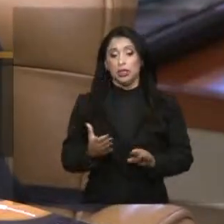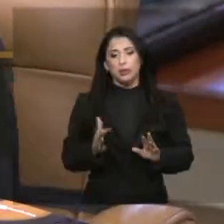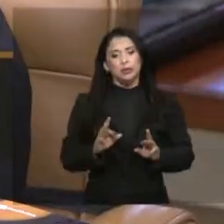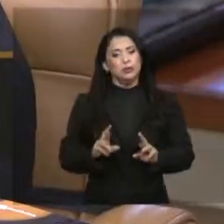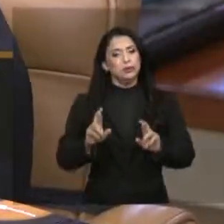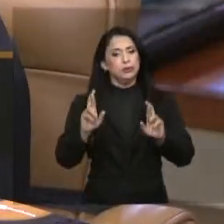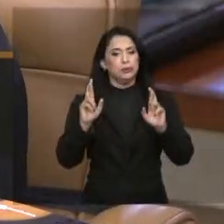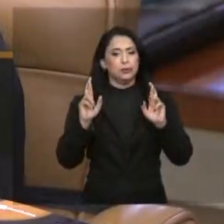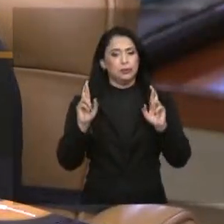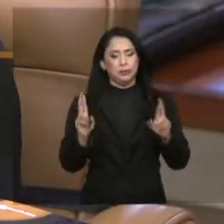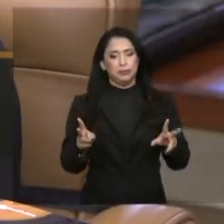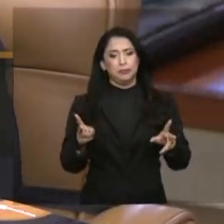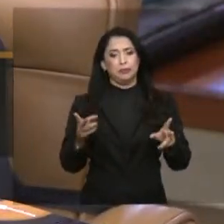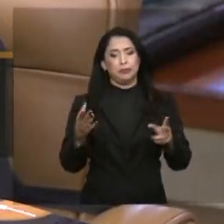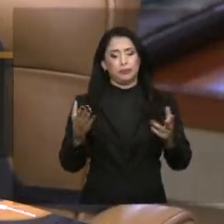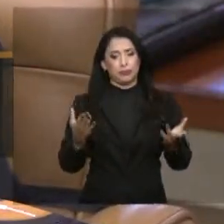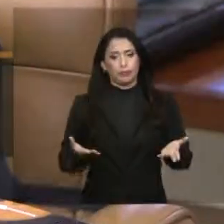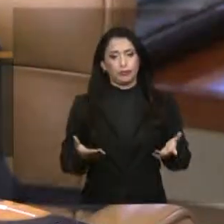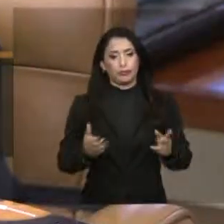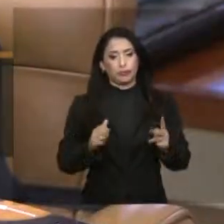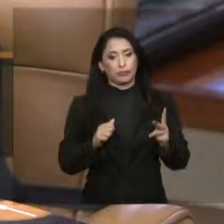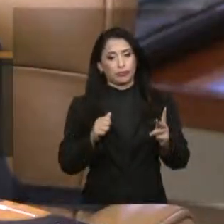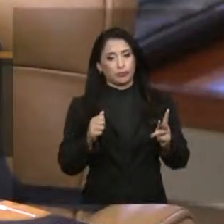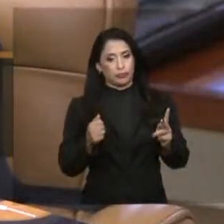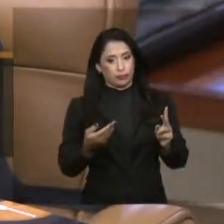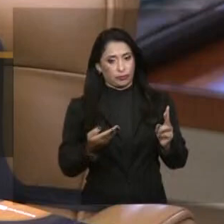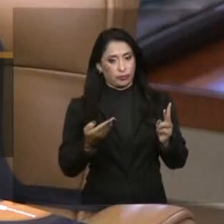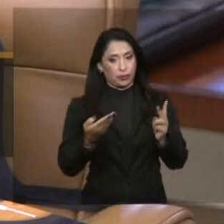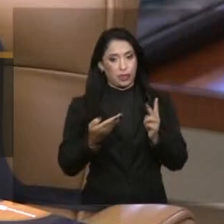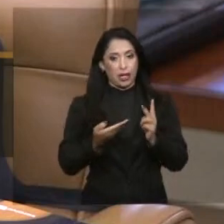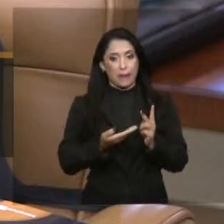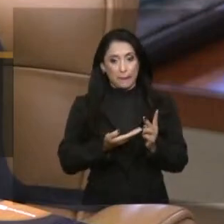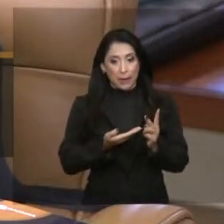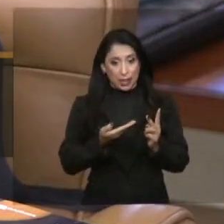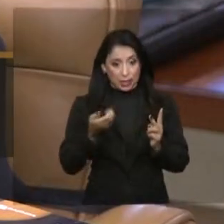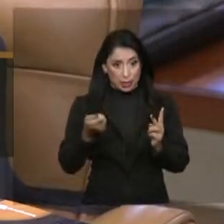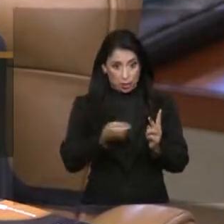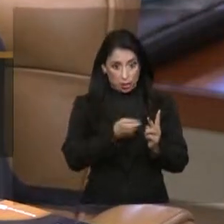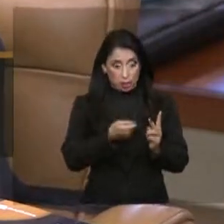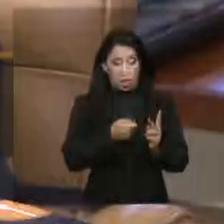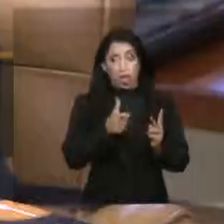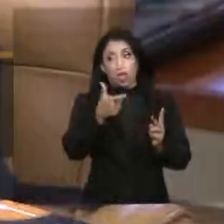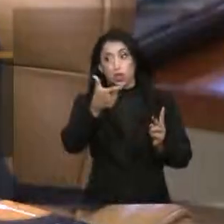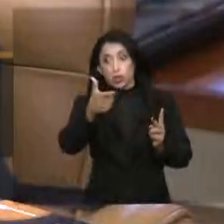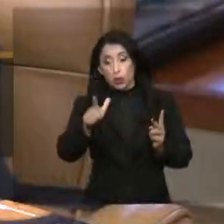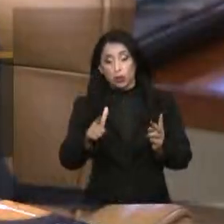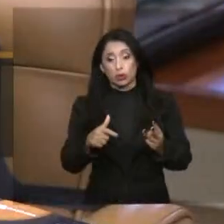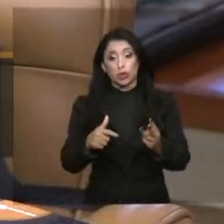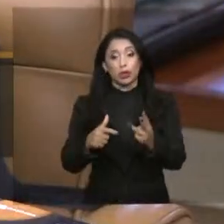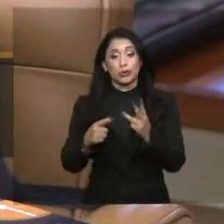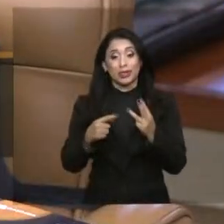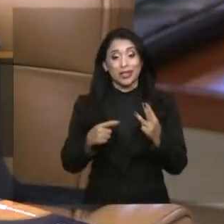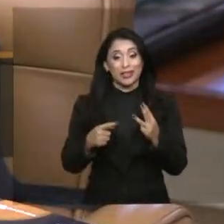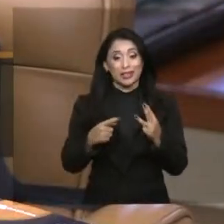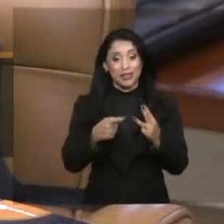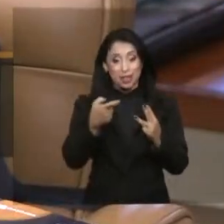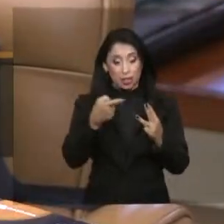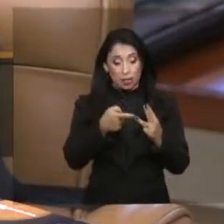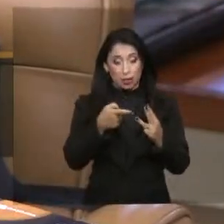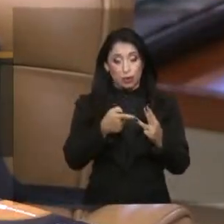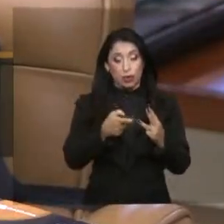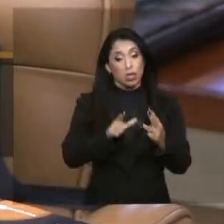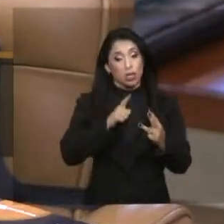uma diferença entre a parte e o terceiro juridicamente interessado. Eu só procurei, digamos